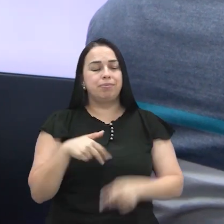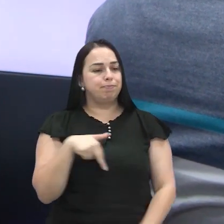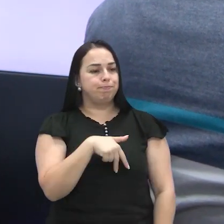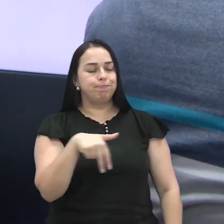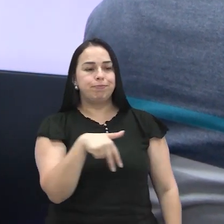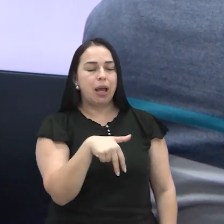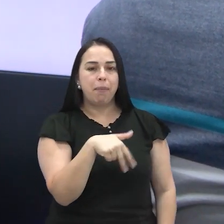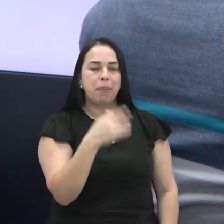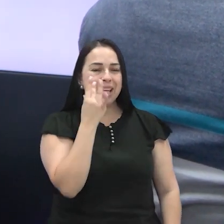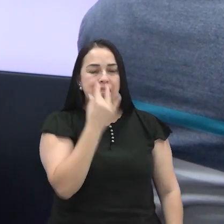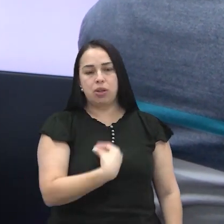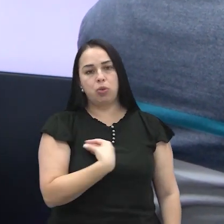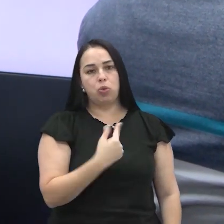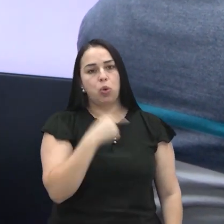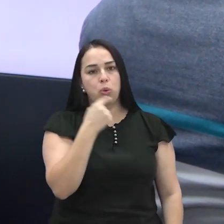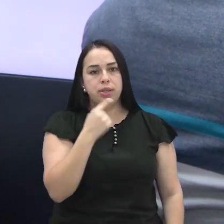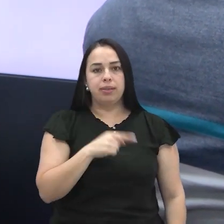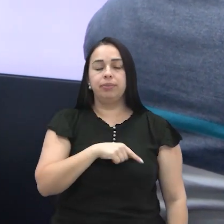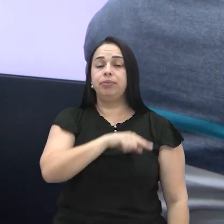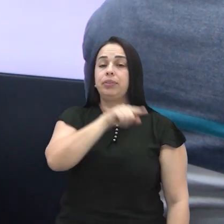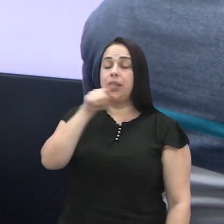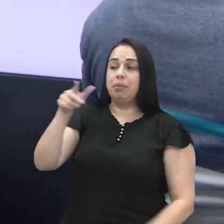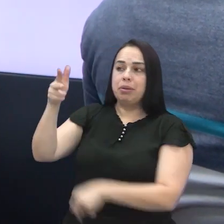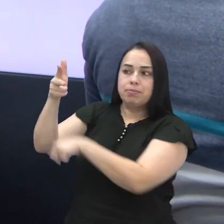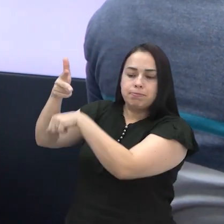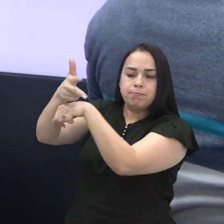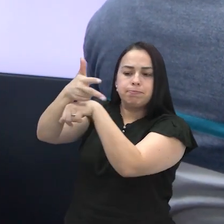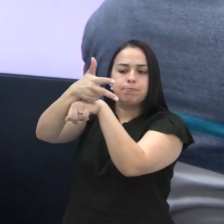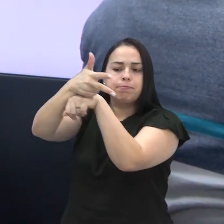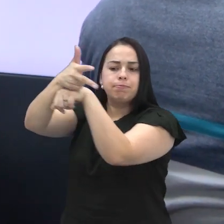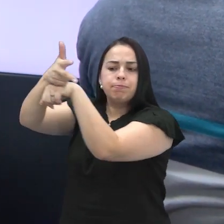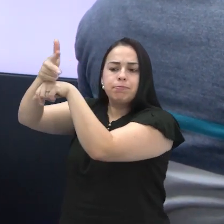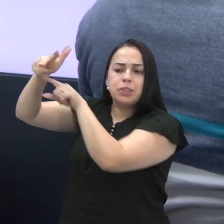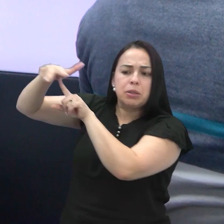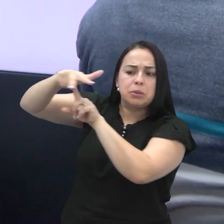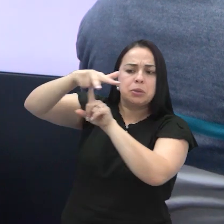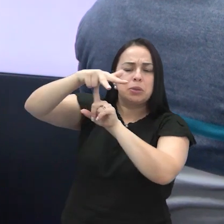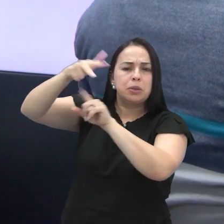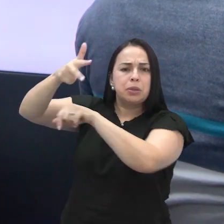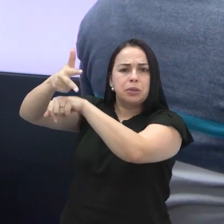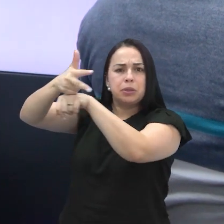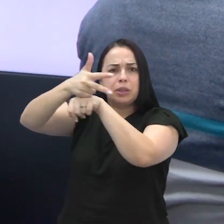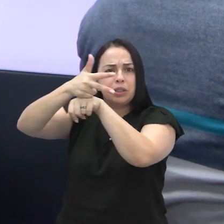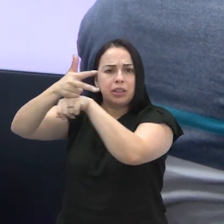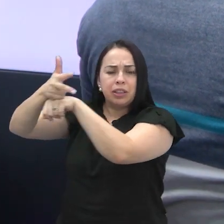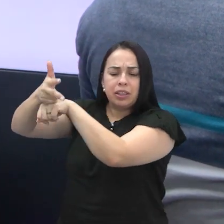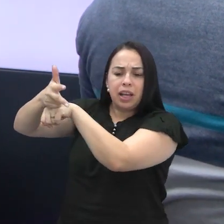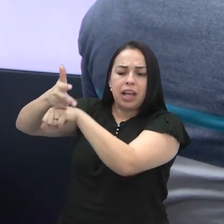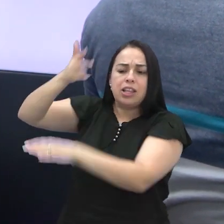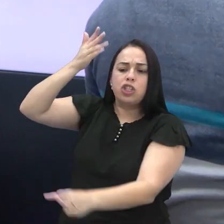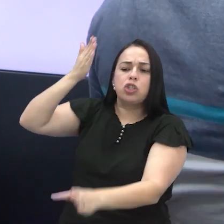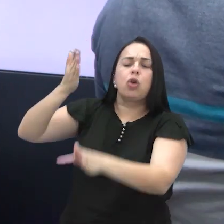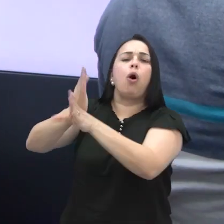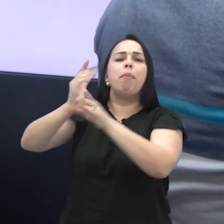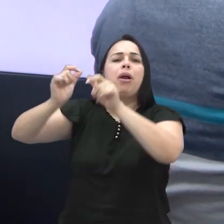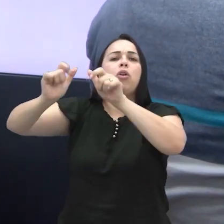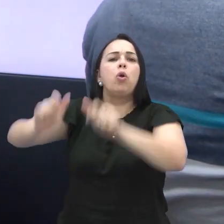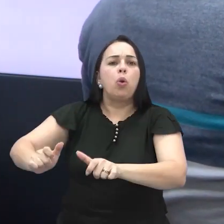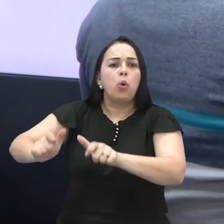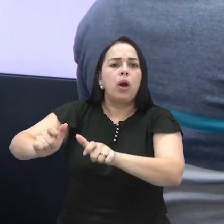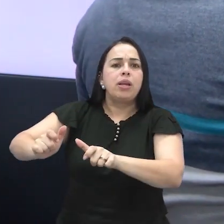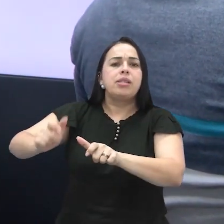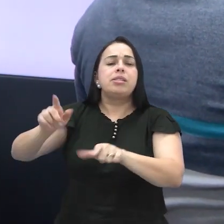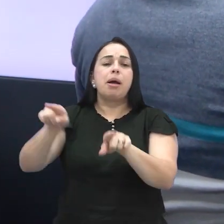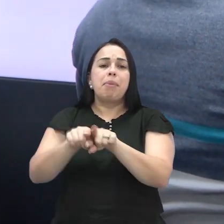conseguindo via pessoas. E também tem a função de monitoramento. Ele consegue criar, inclusive, polígonos via inteligência